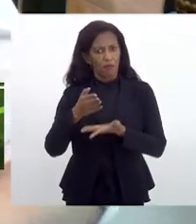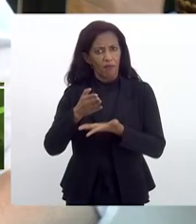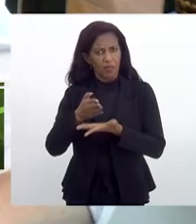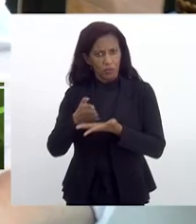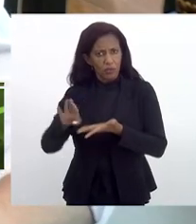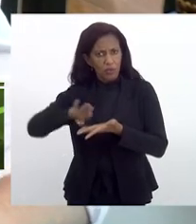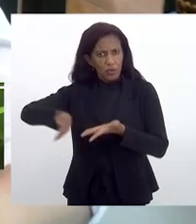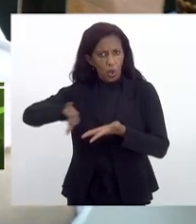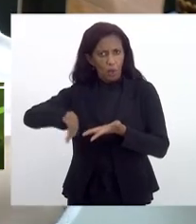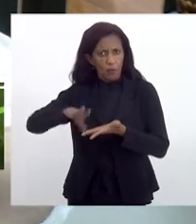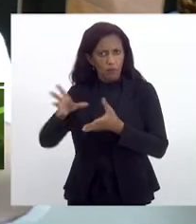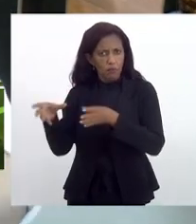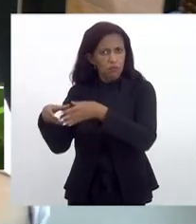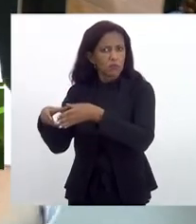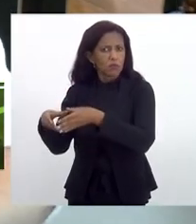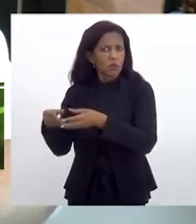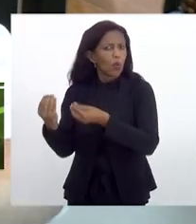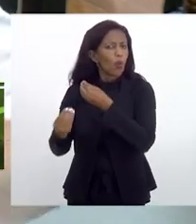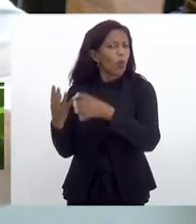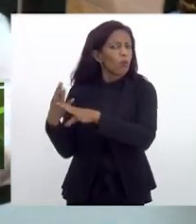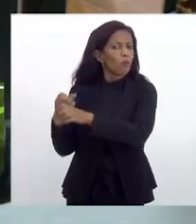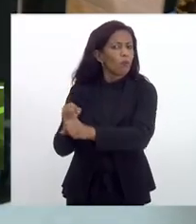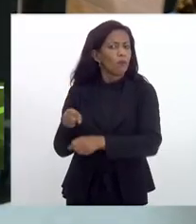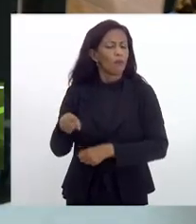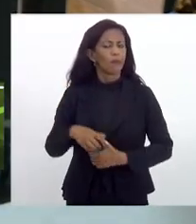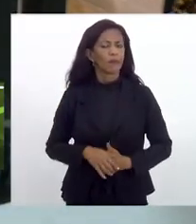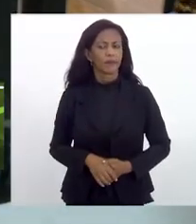não me engano. Como que isso é computado?